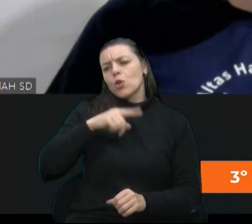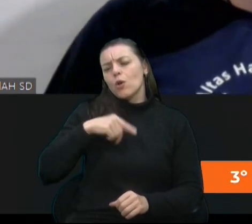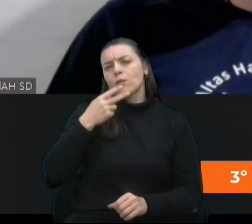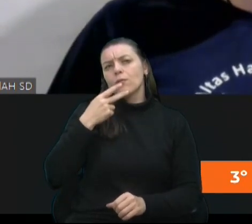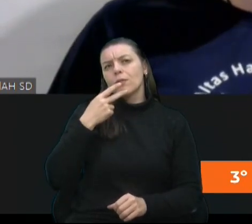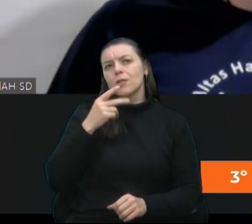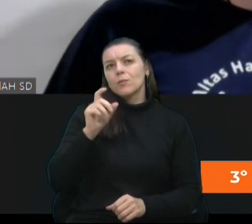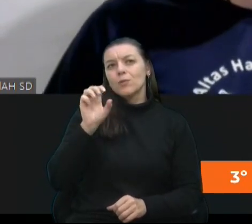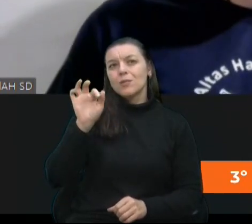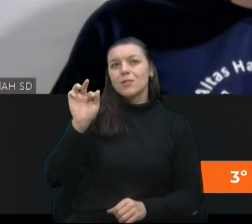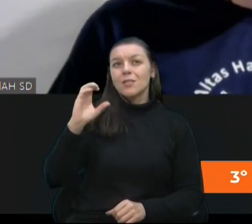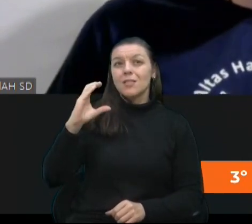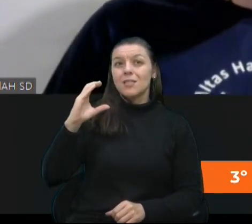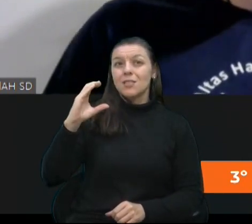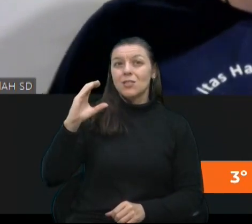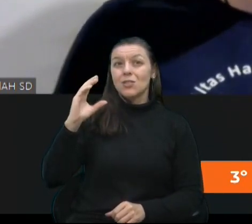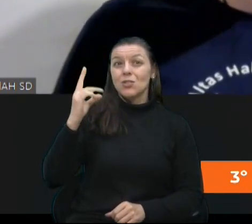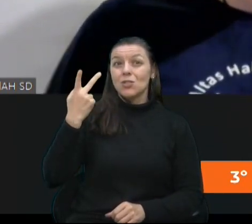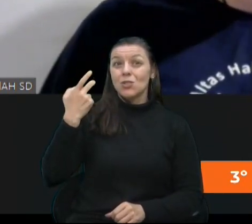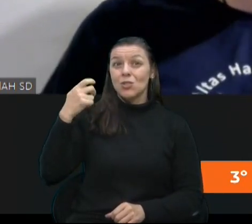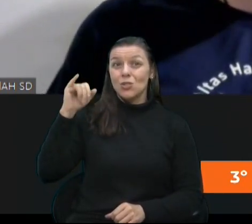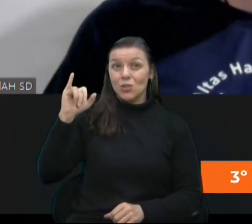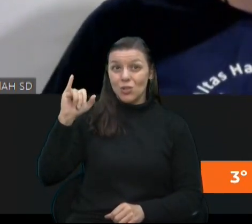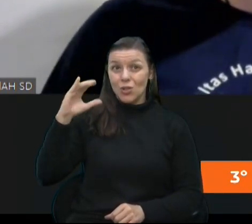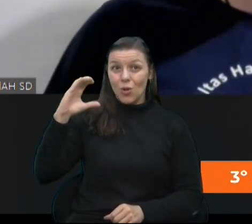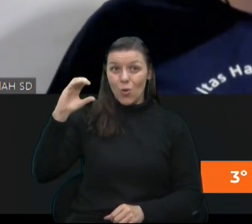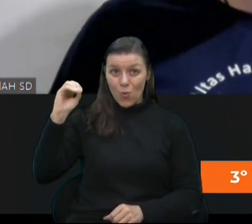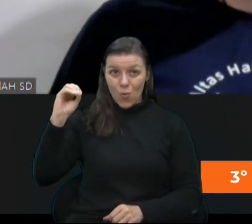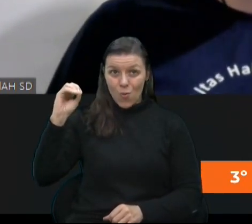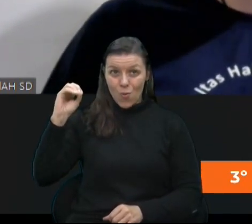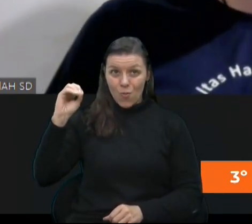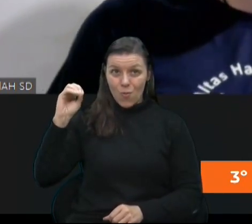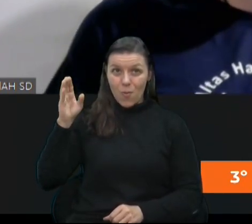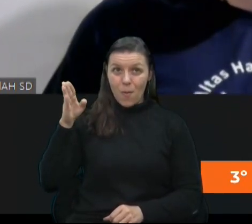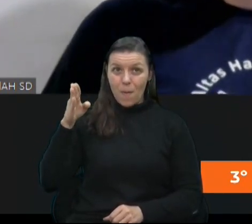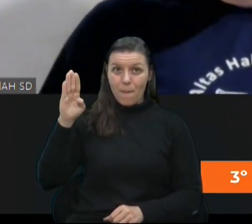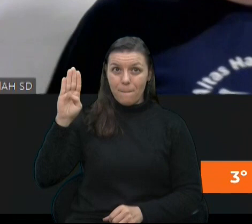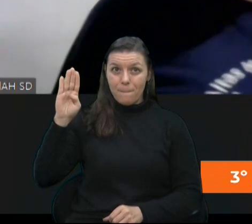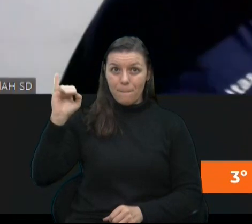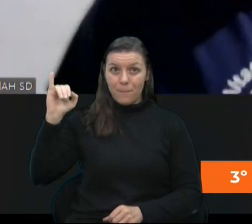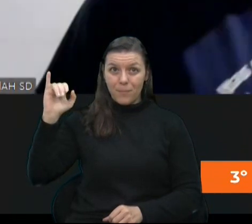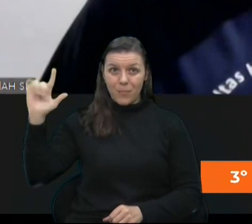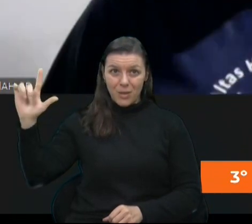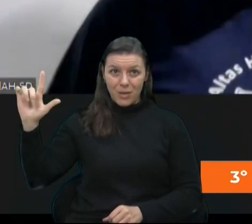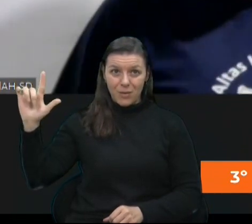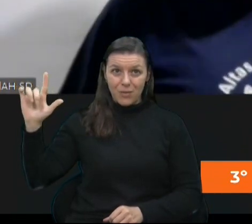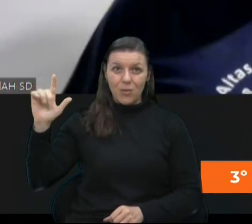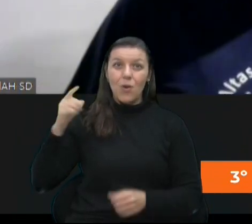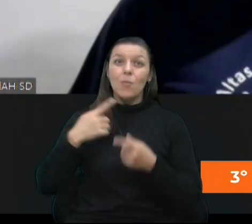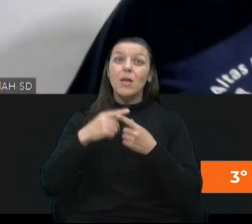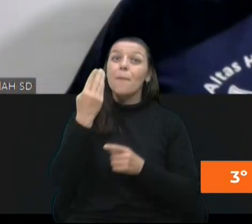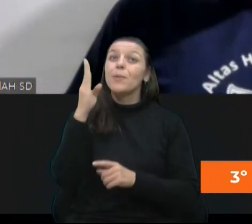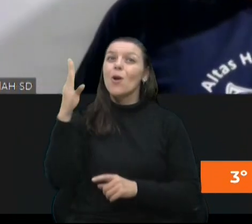mais sobre o motivo, inclusive, né? Mas eu já vou dar um spoiler e vou dizer que o Chico Bill, biólogo,